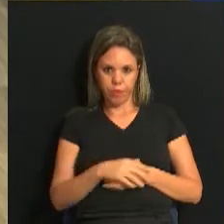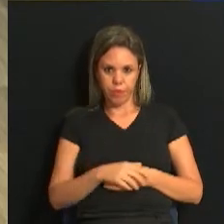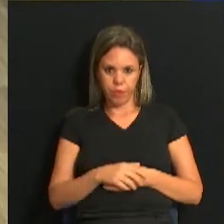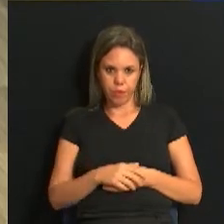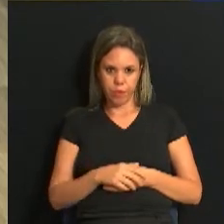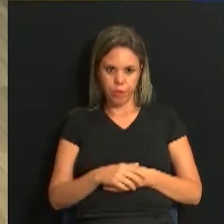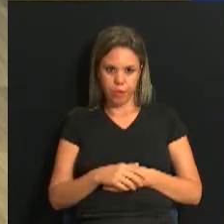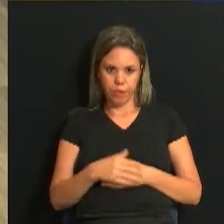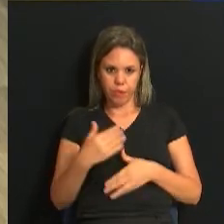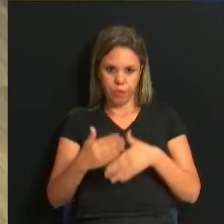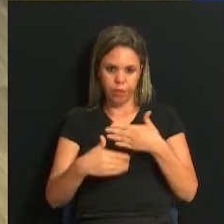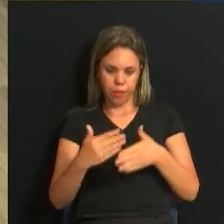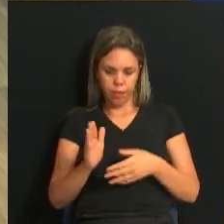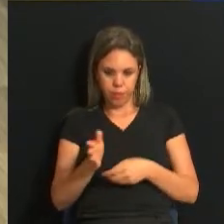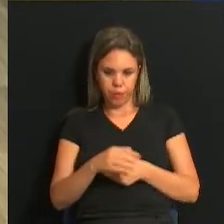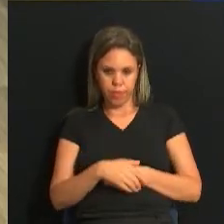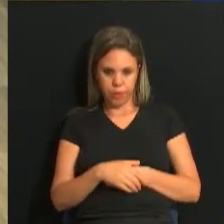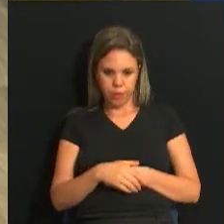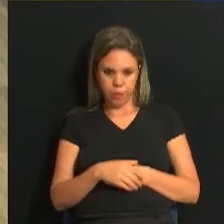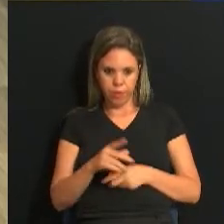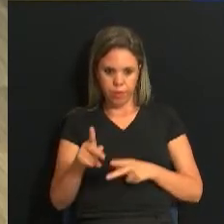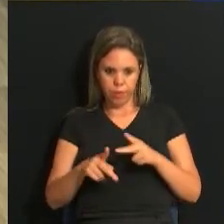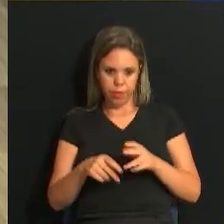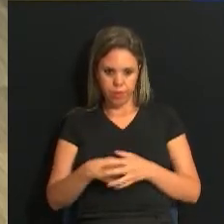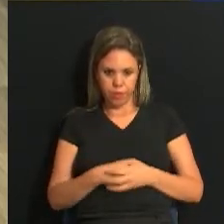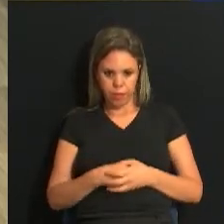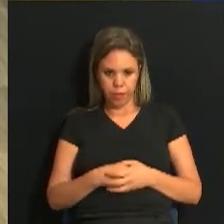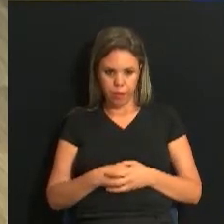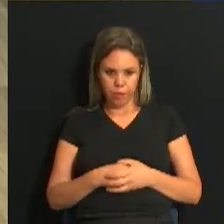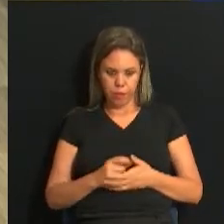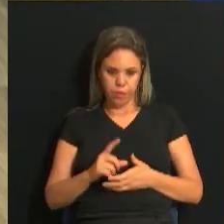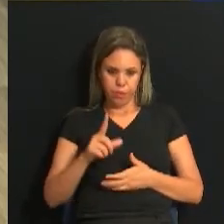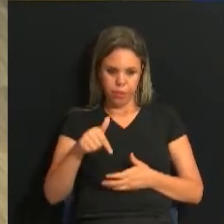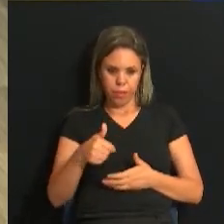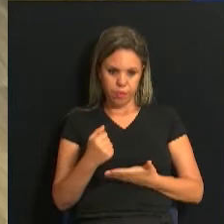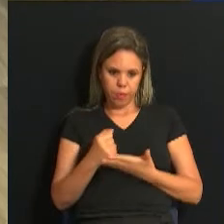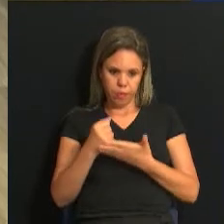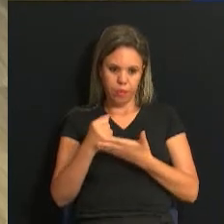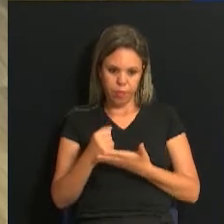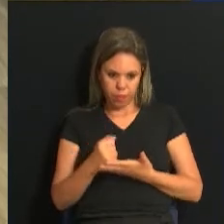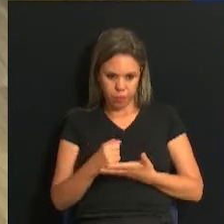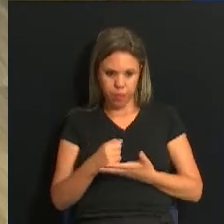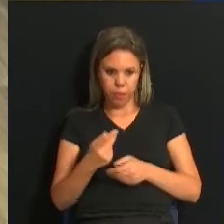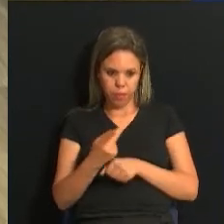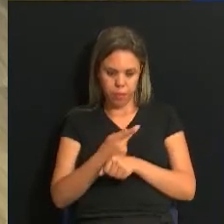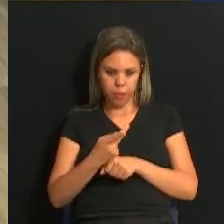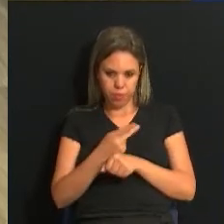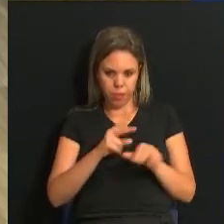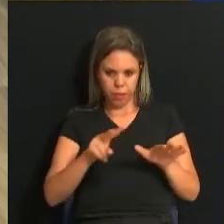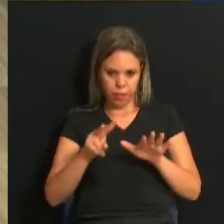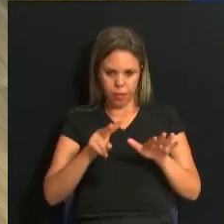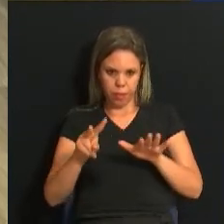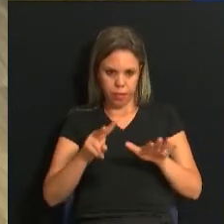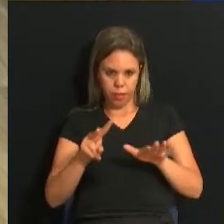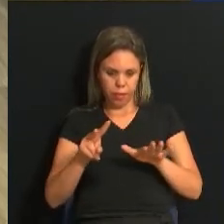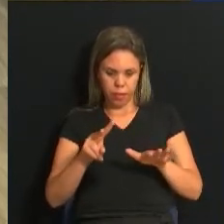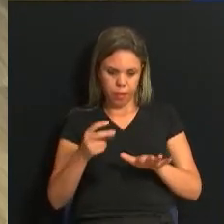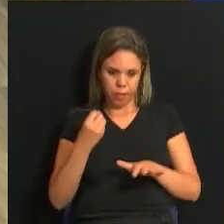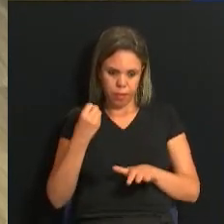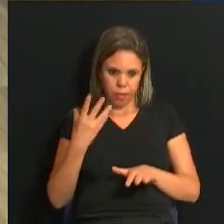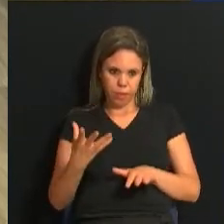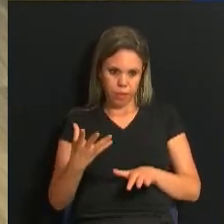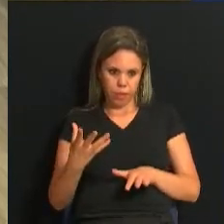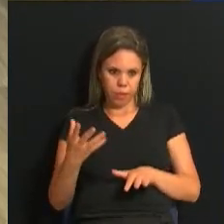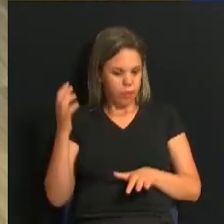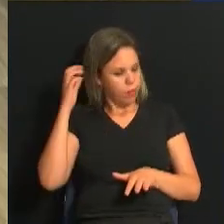bom caminho já para os nossos telespectadores. E depois tem ajuda também para buscar semanalmente, que é sempre muito bom, a questão